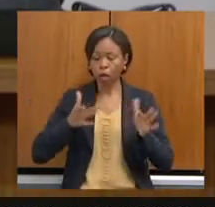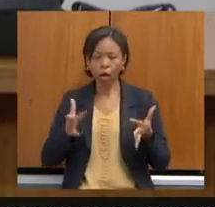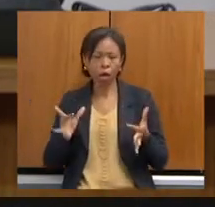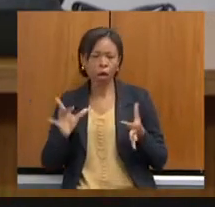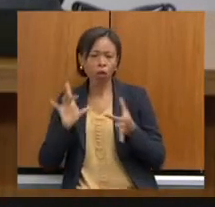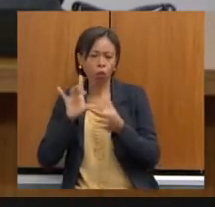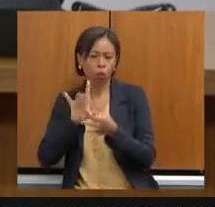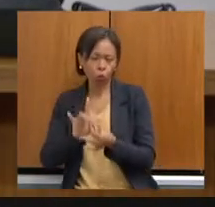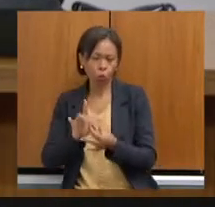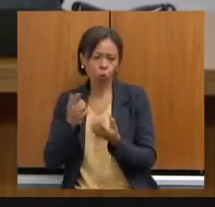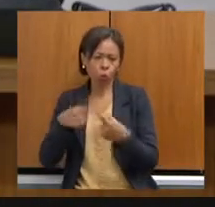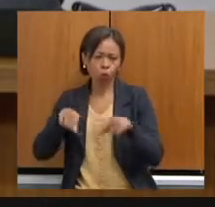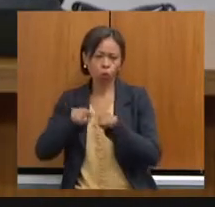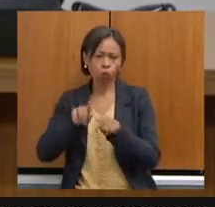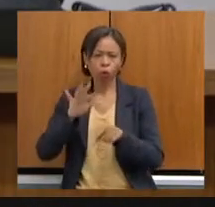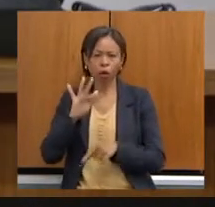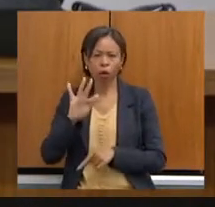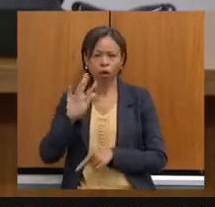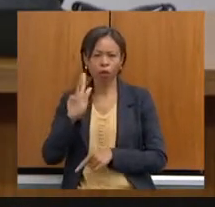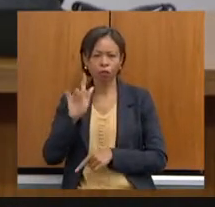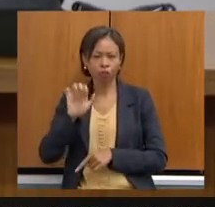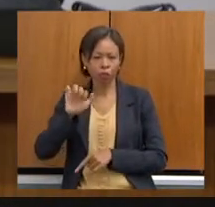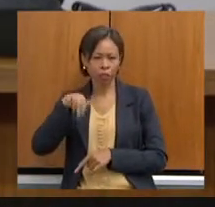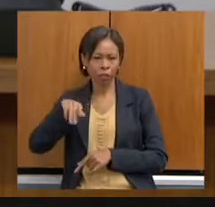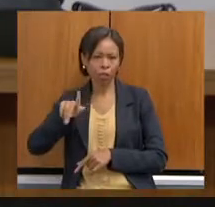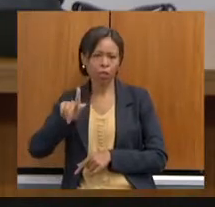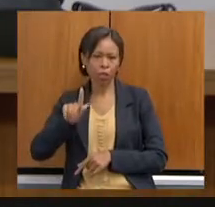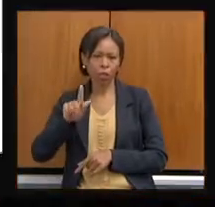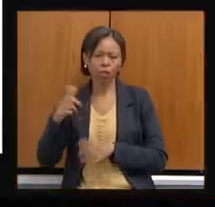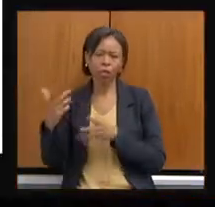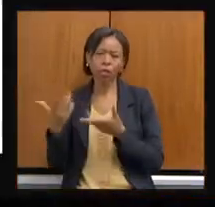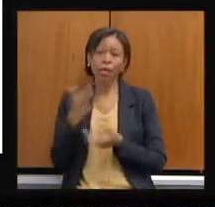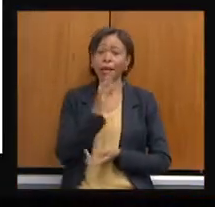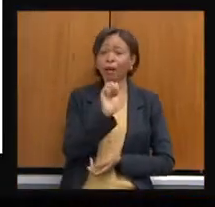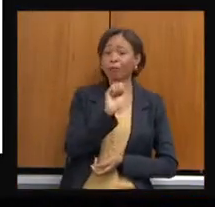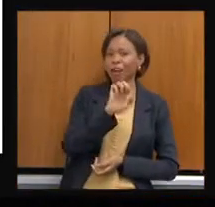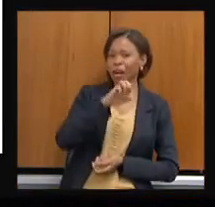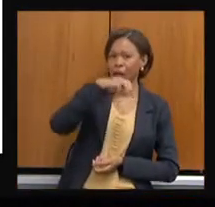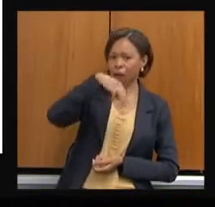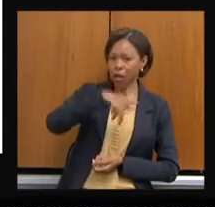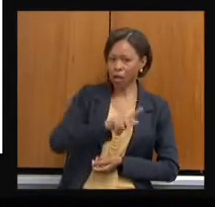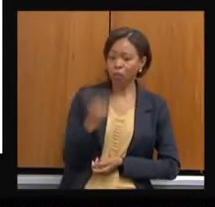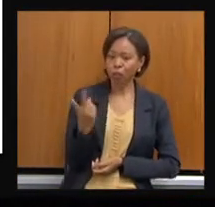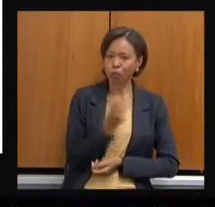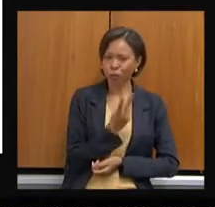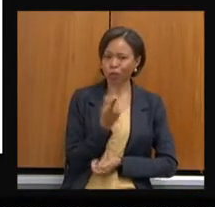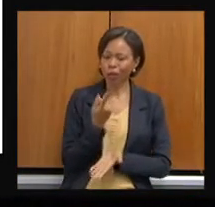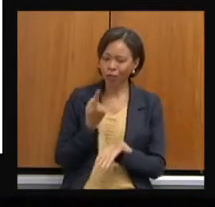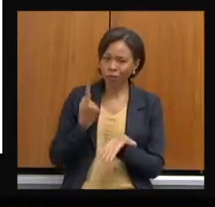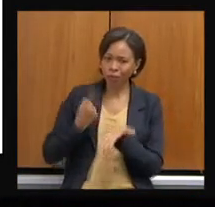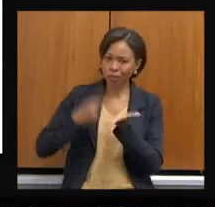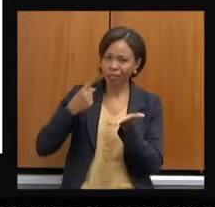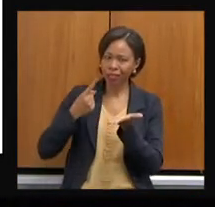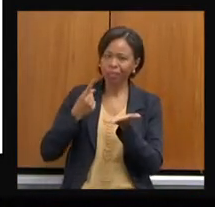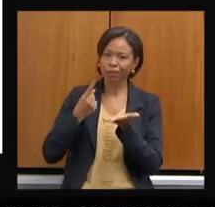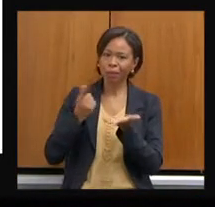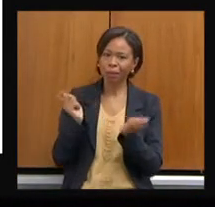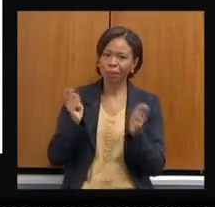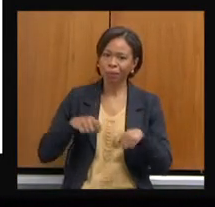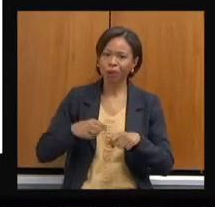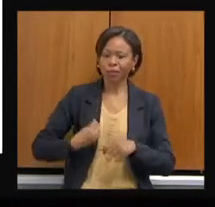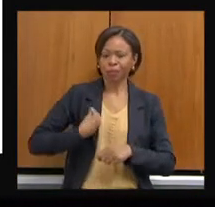a fiemg e afaemg para que todos possam participar dessa importante ação em termos de sustentabilidade